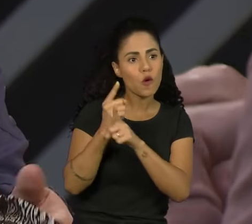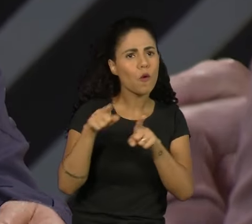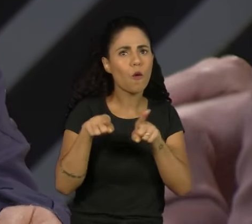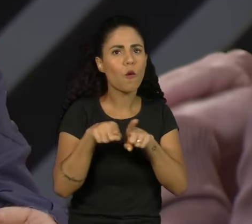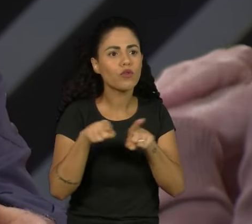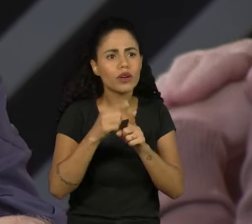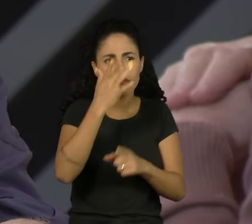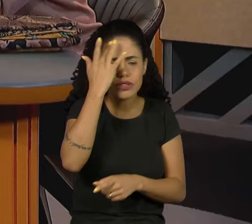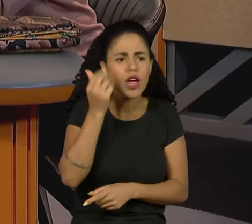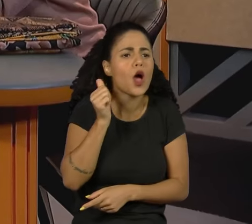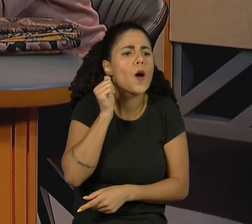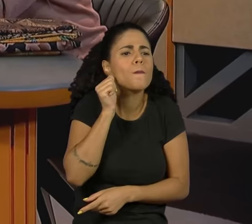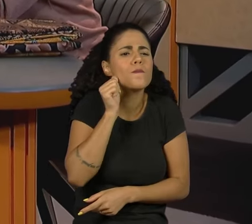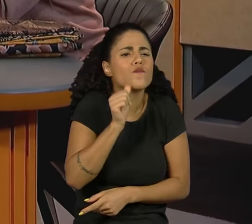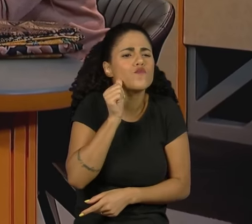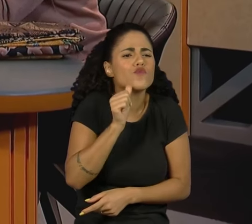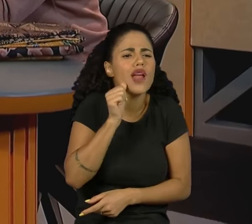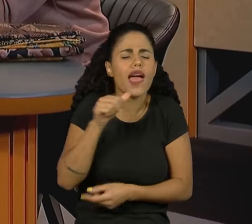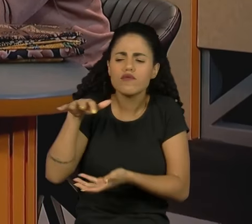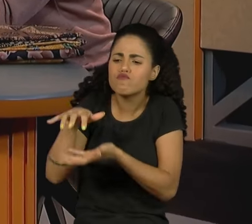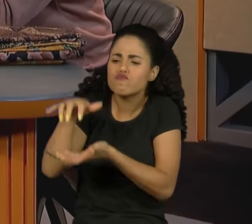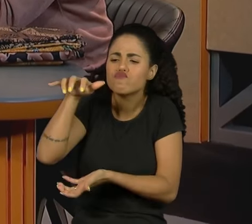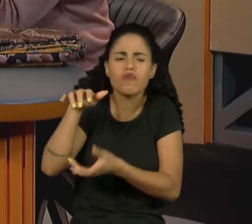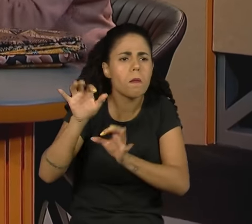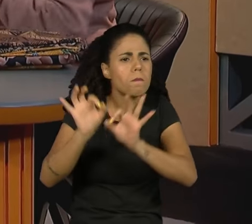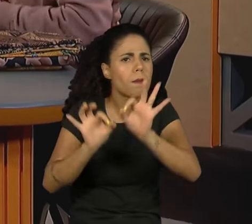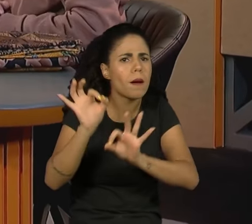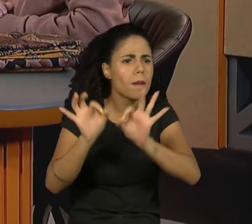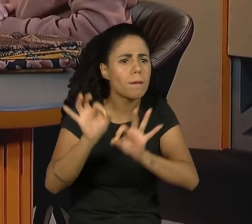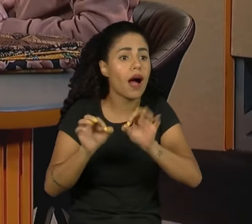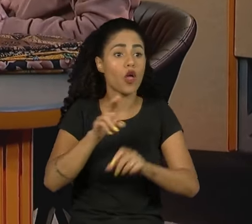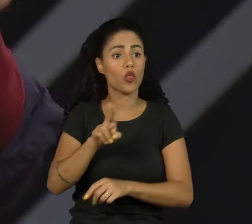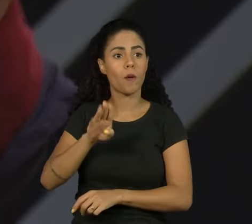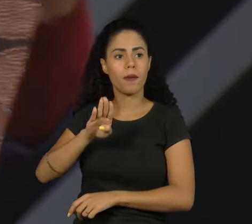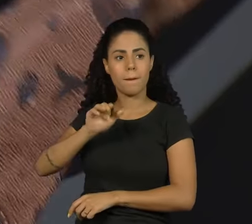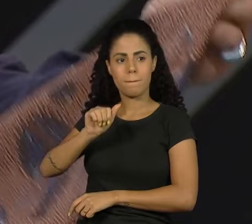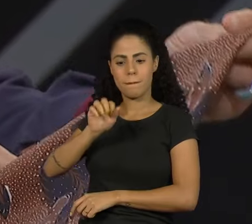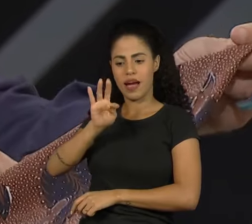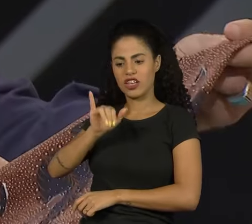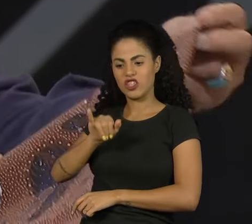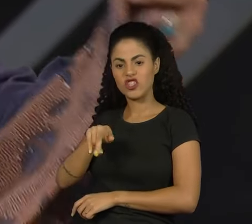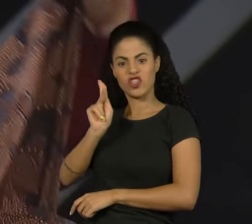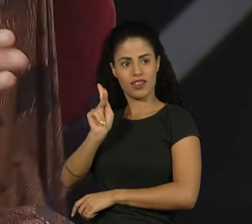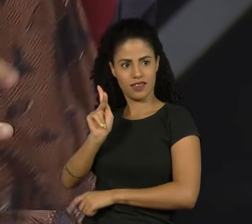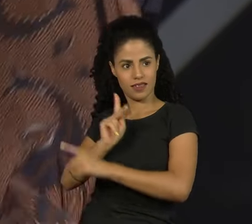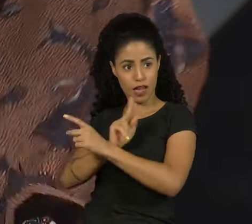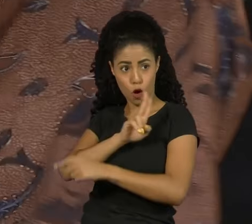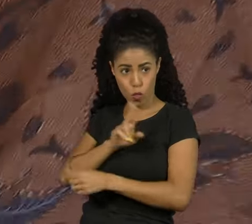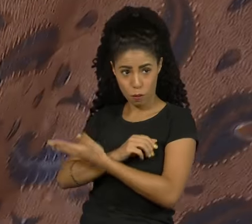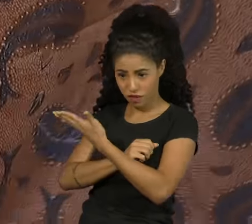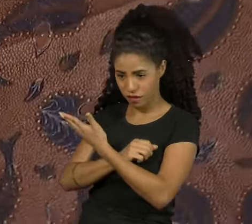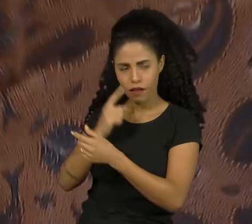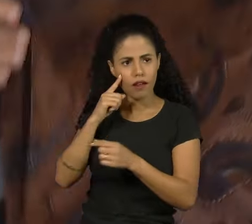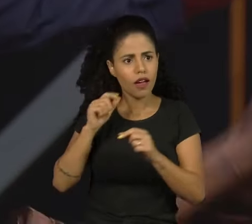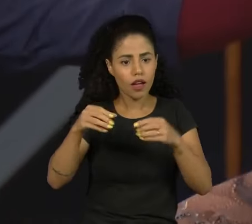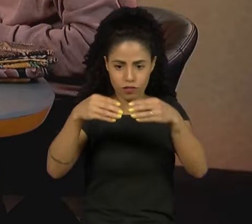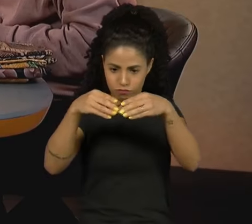Java senhoras que fazem, por exemplo, um batik desse, que é uma obra-prima, é que na